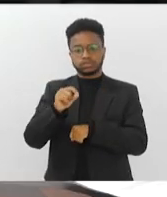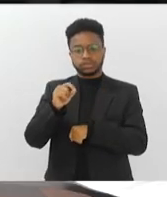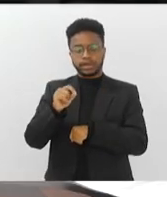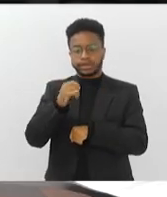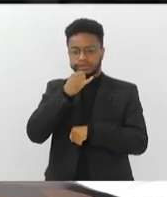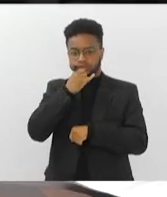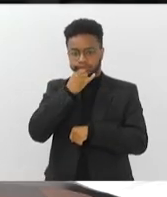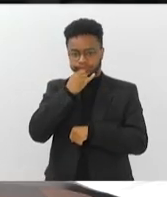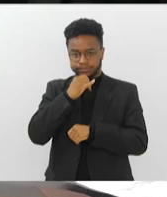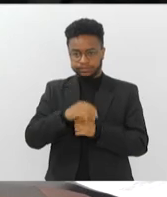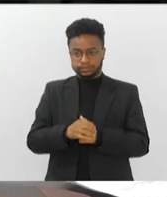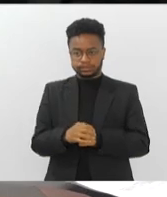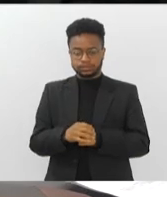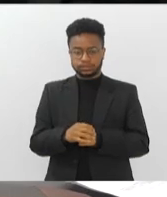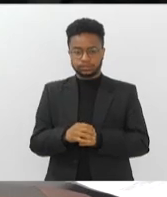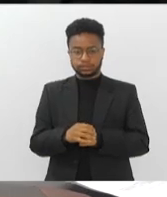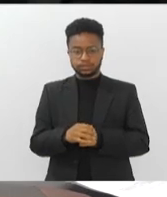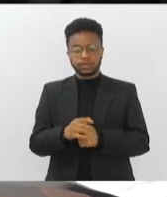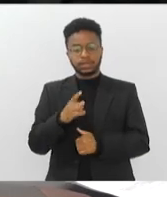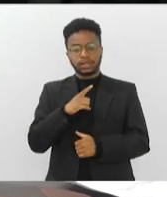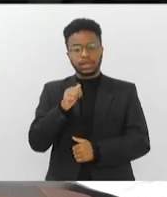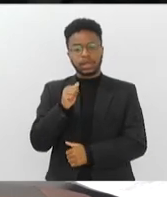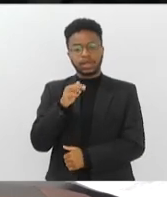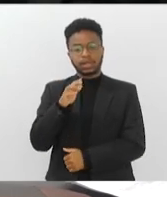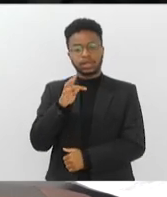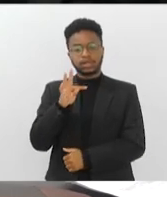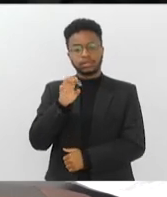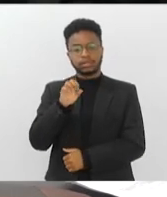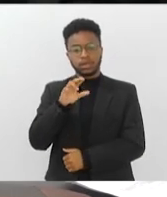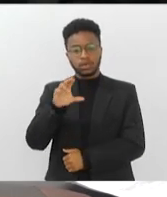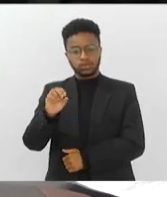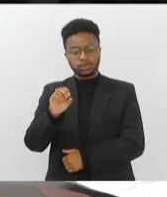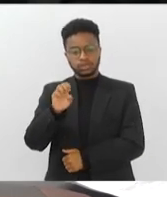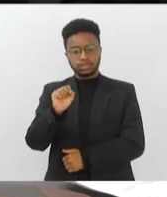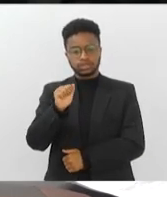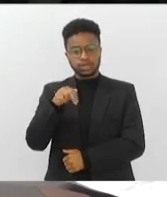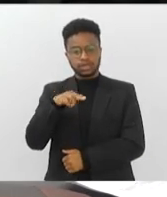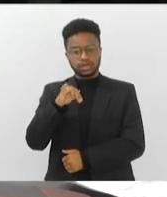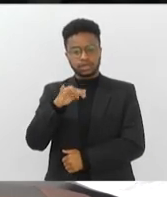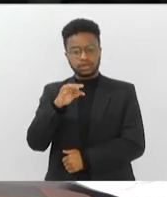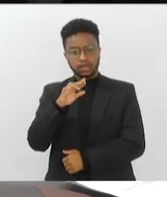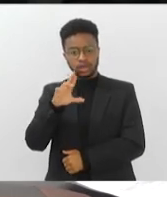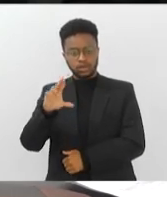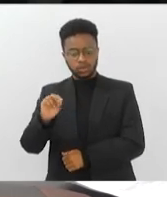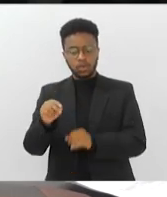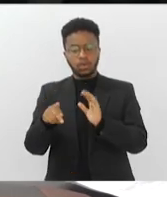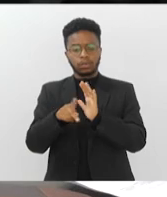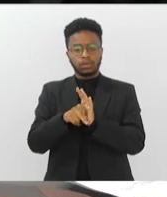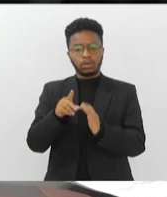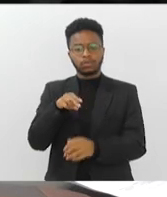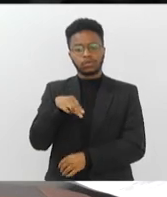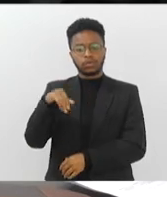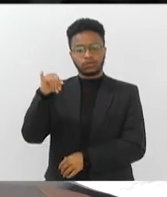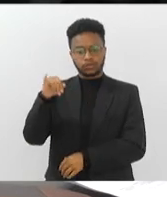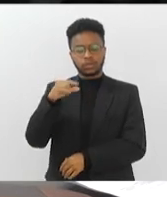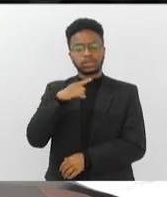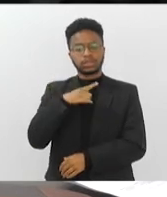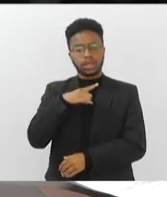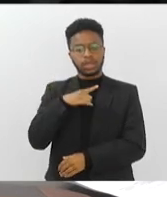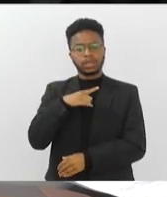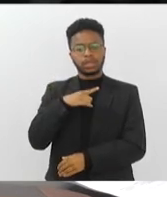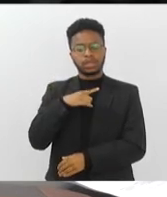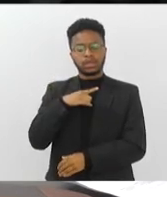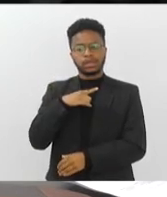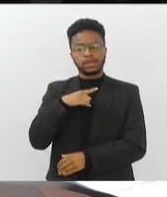exemplo. Um aterro sanitário de Adrianópolis, em Nova Iguaçu, recebeu crédito da Holanda, que